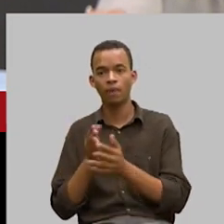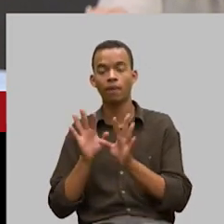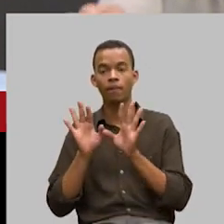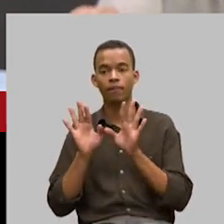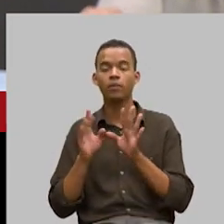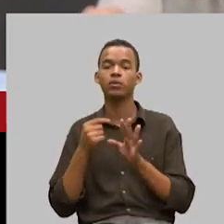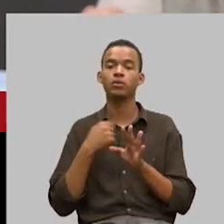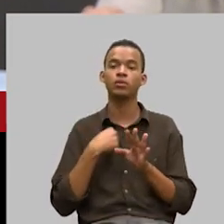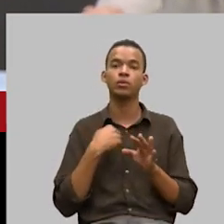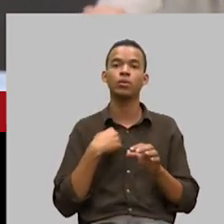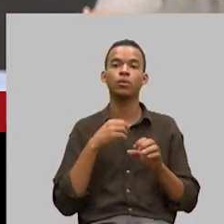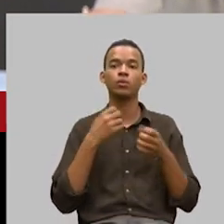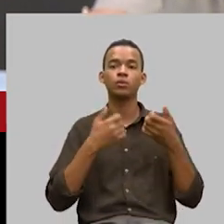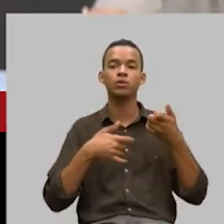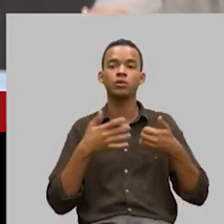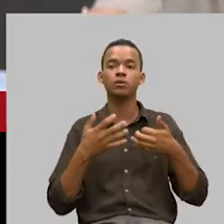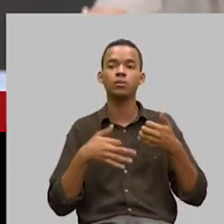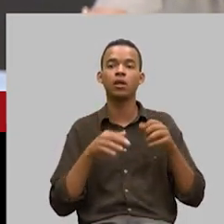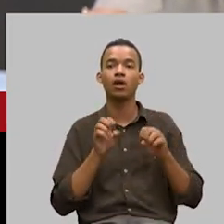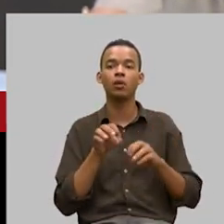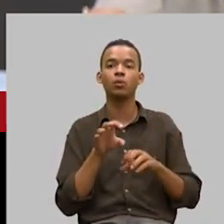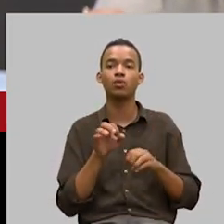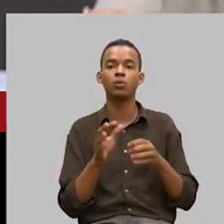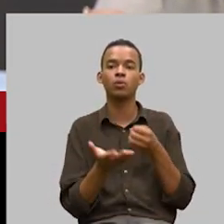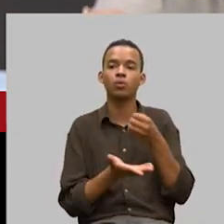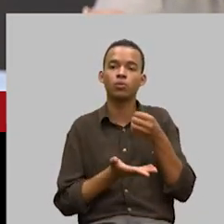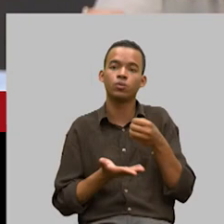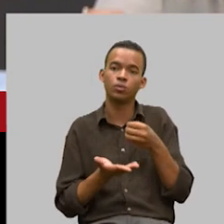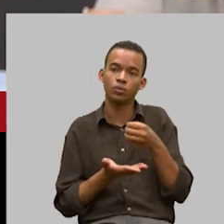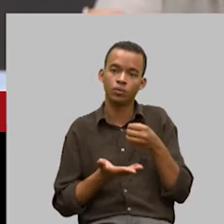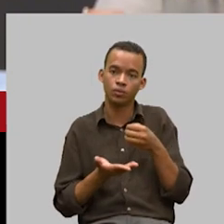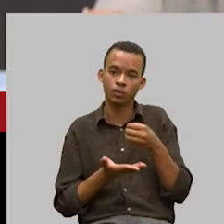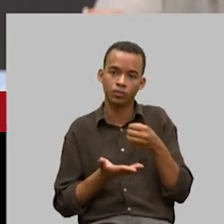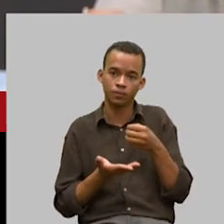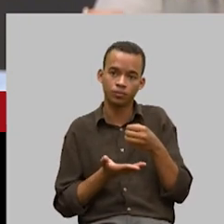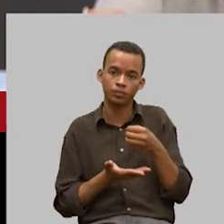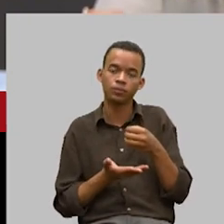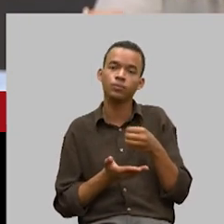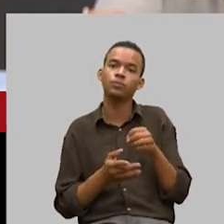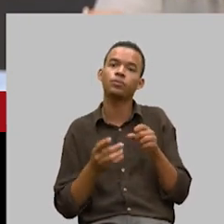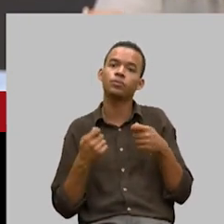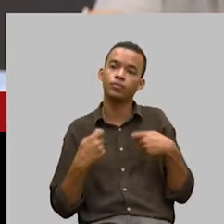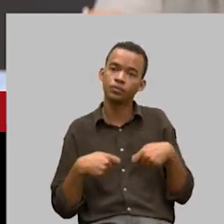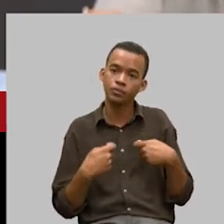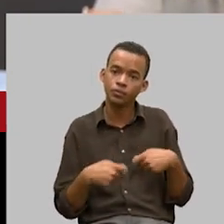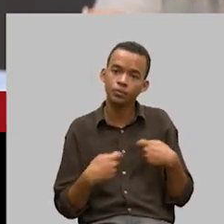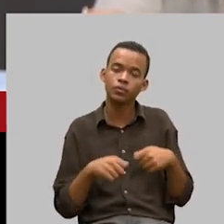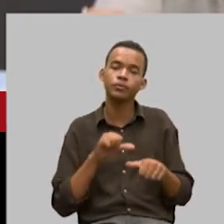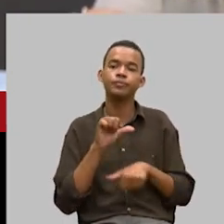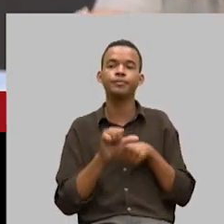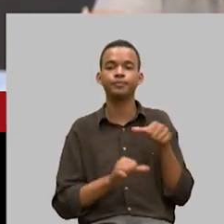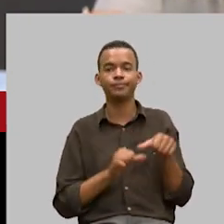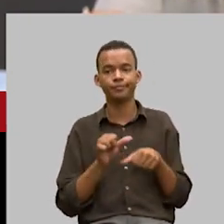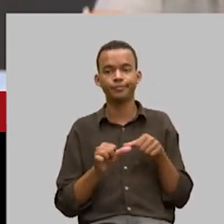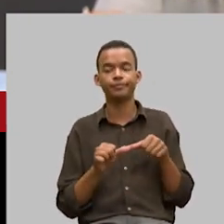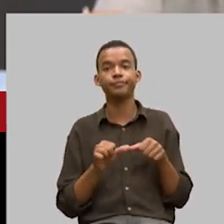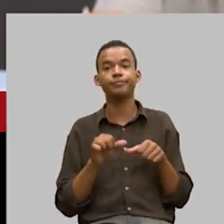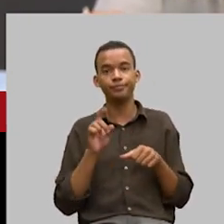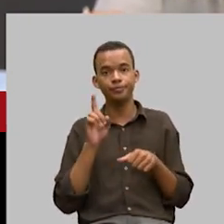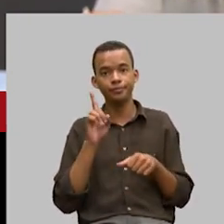porque eh tem coisas que a gente tem que dá um jeito e isso é uma disputa Então não é só uma política que vai